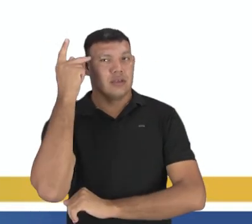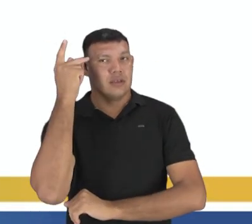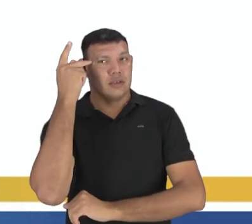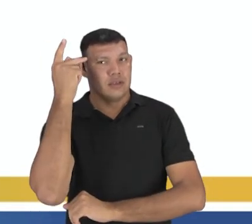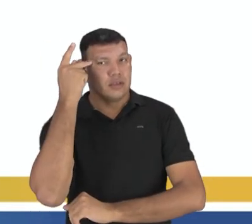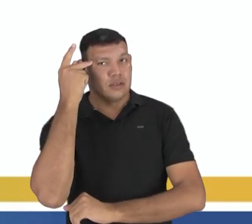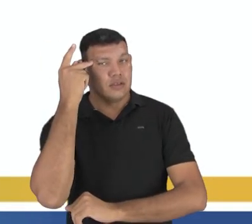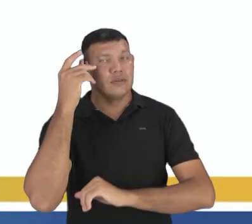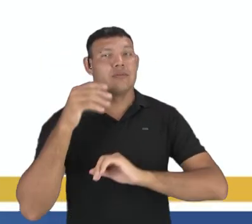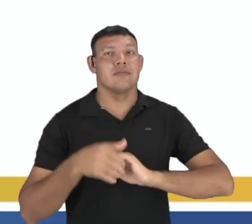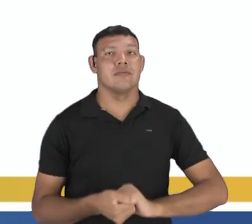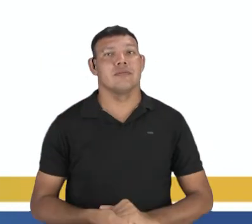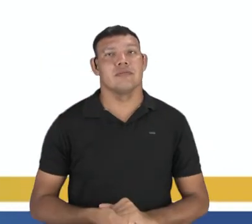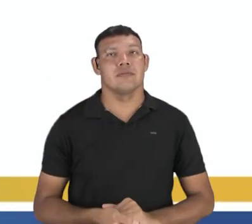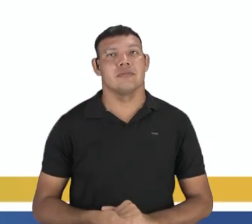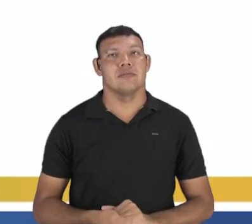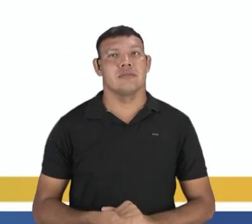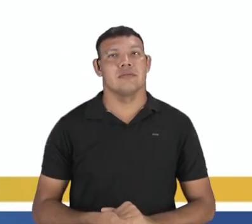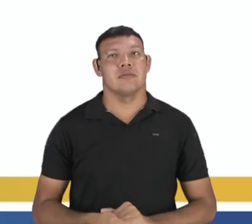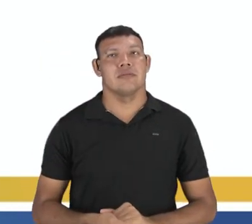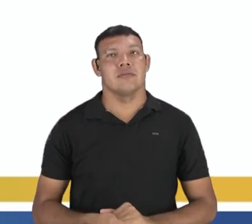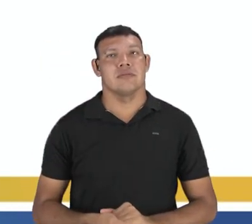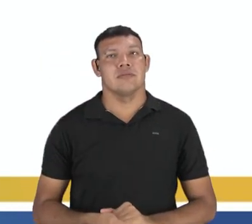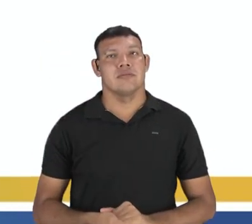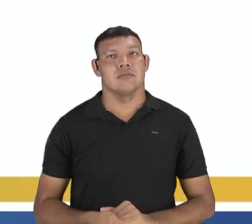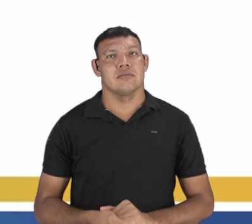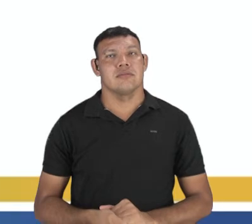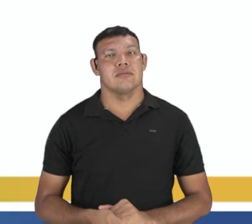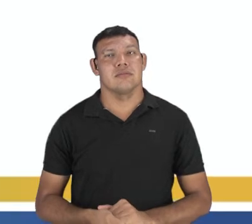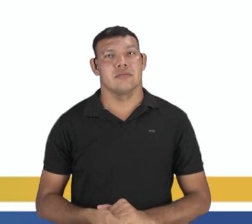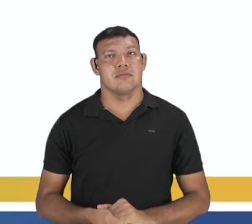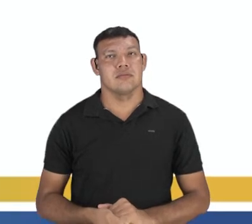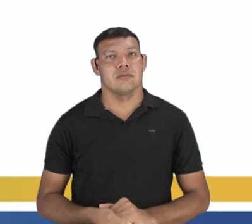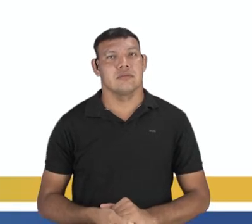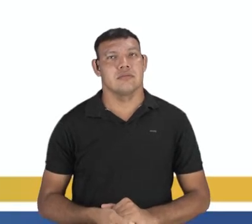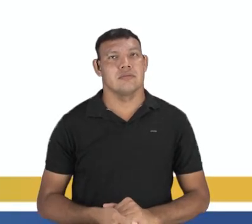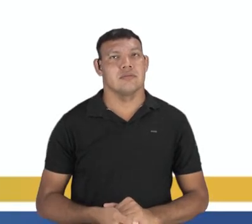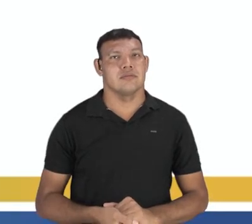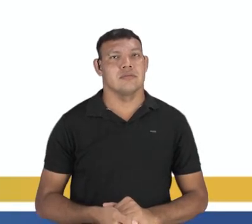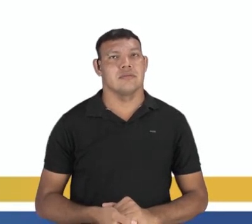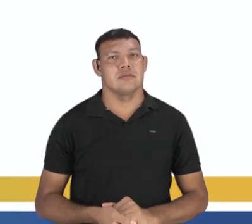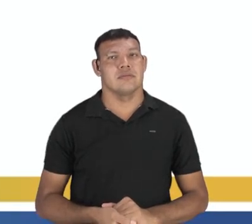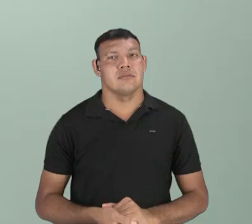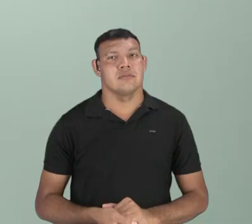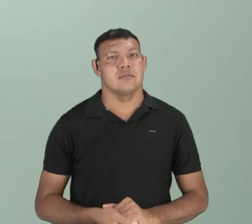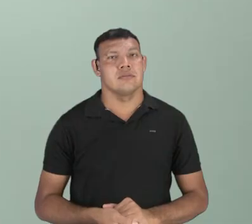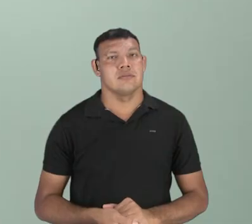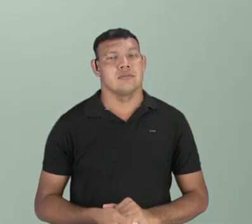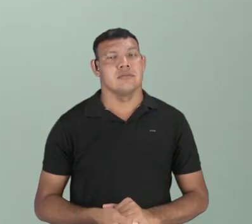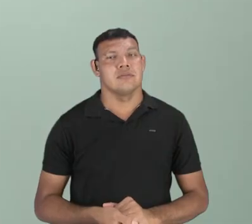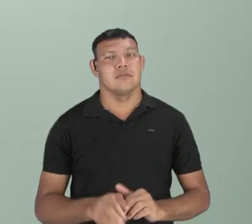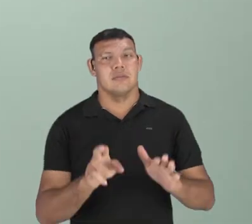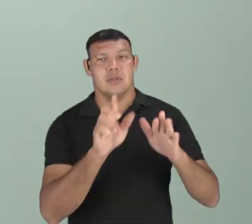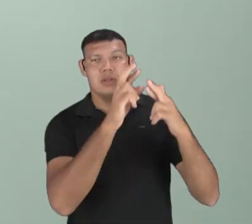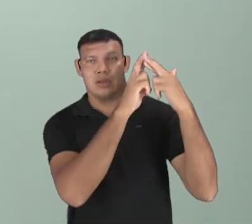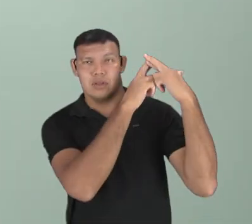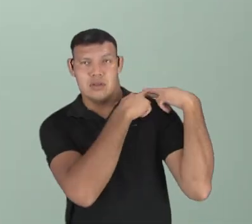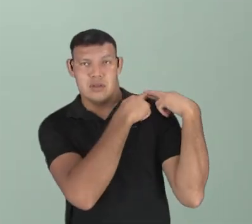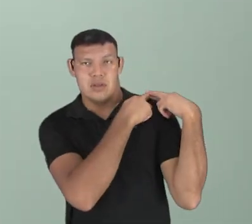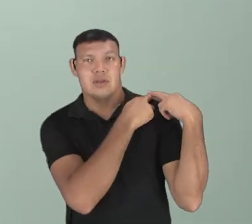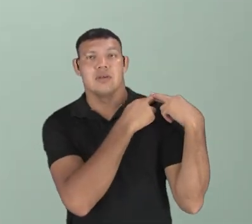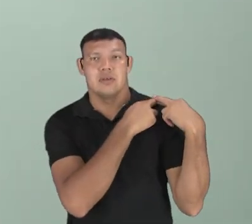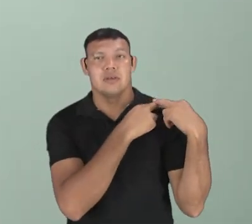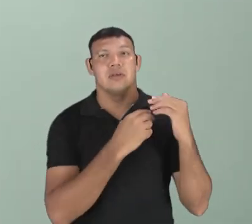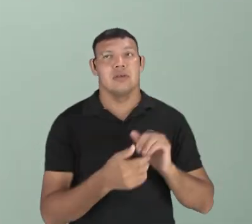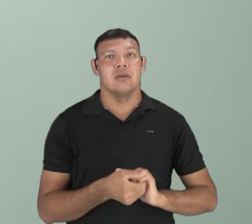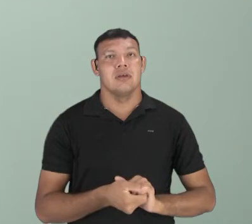produção científica, onde tem o Instituto Butantan, né, que é o responsável aqui para resolver o problema da